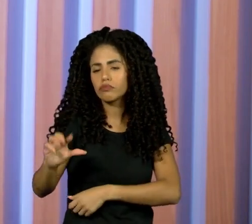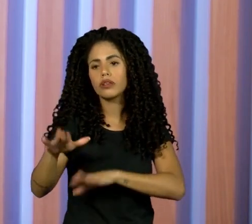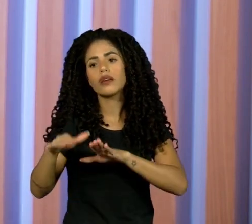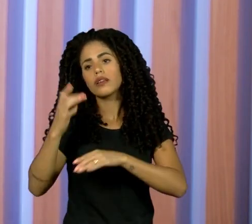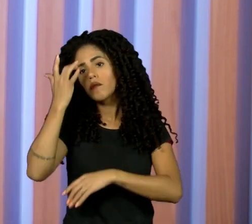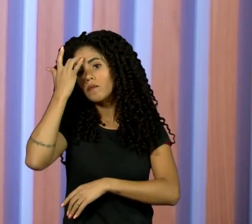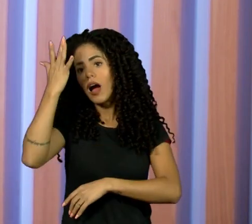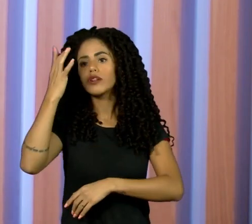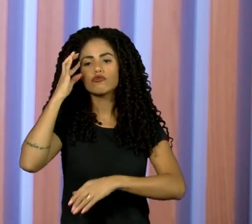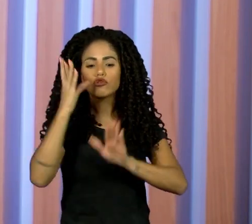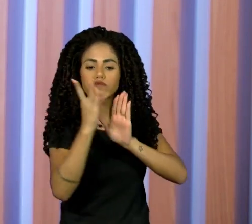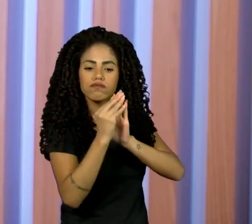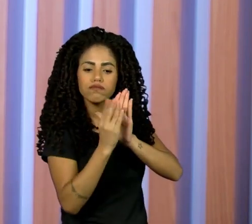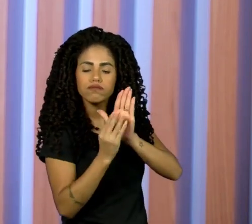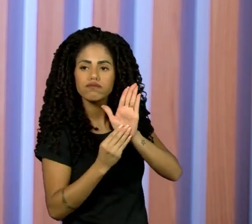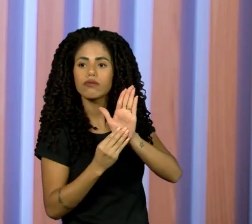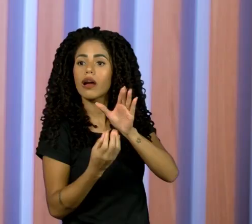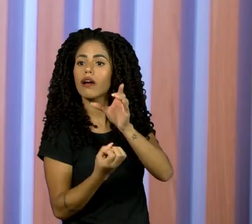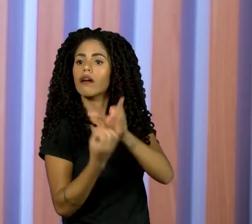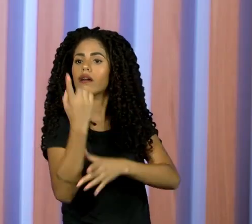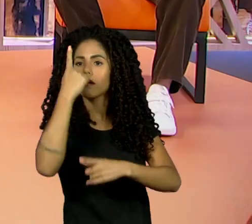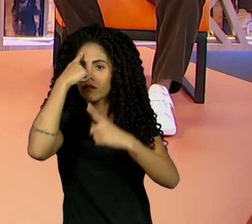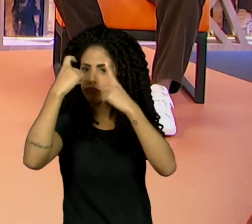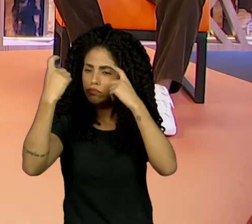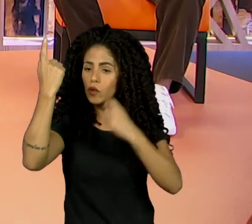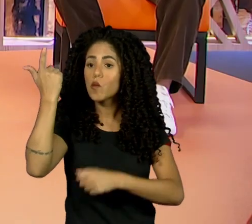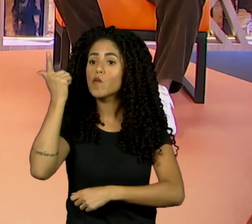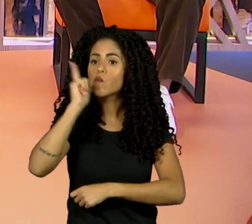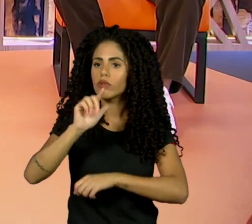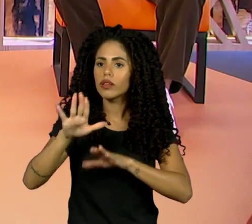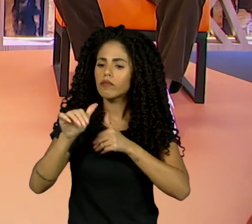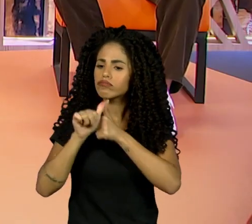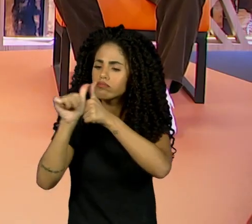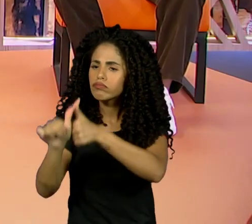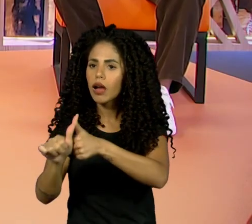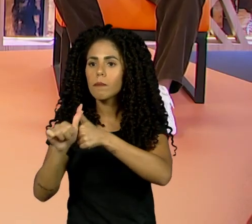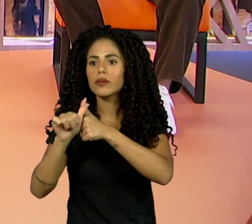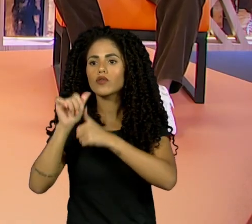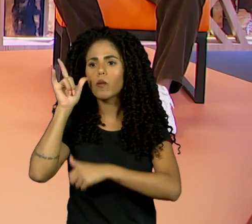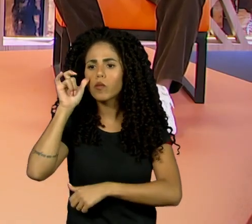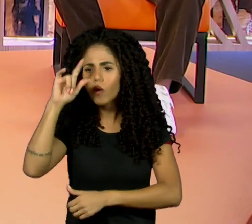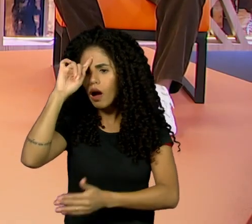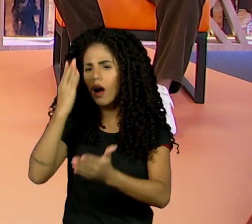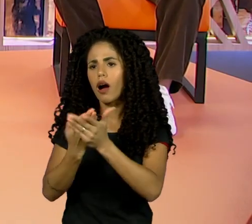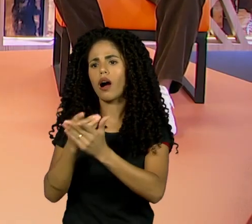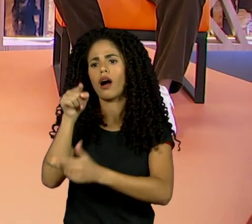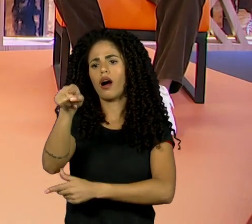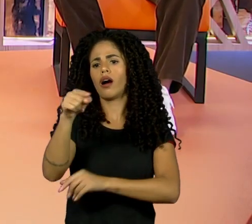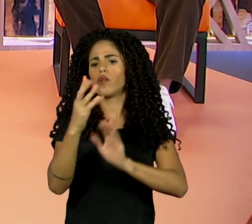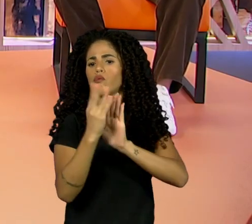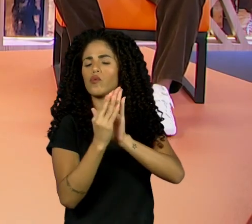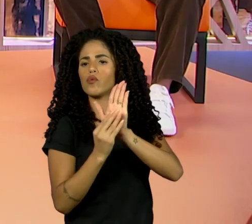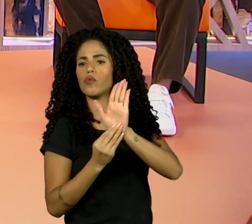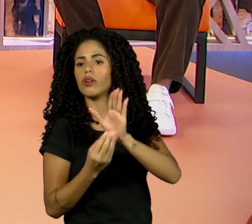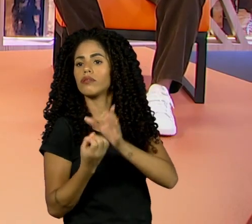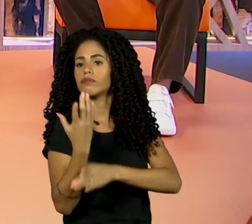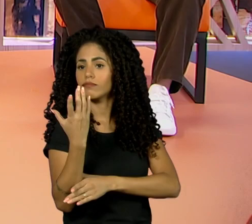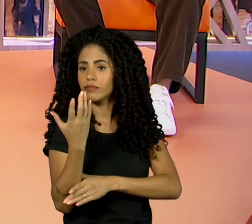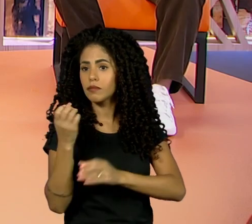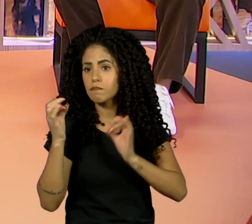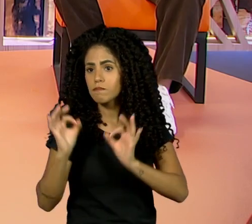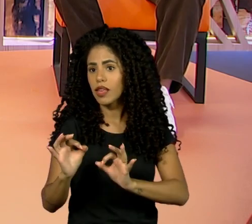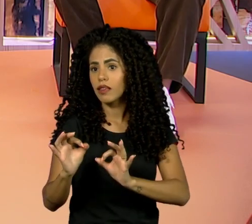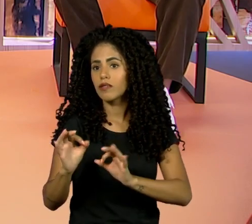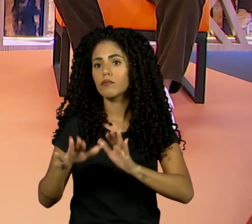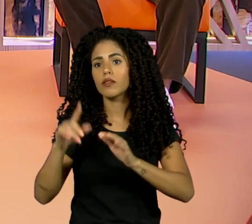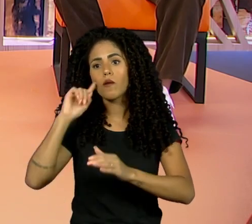muito grande de criar conexões. Né? Então, o seguidor que está ali, ele acredita muito mais no que você está falando do que numa pessoa que tem 50